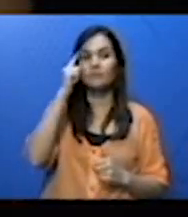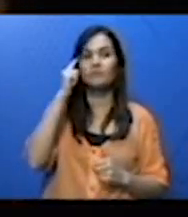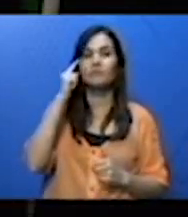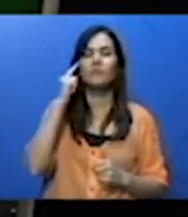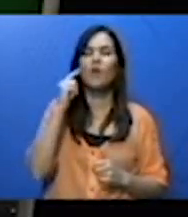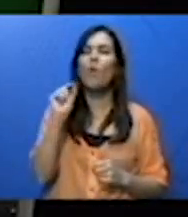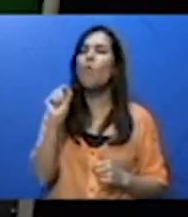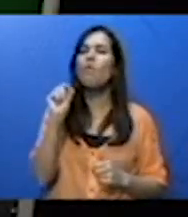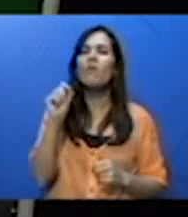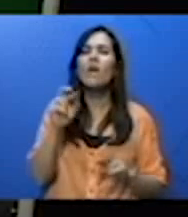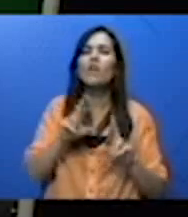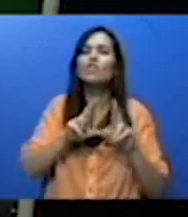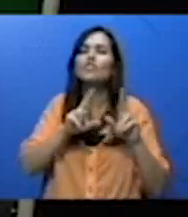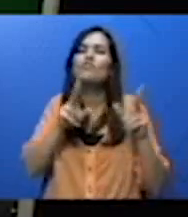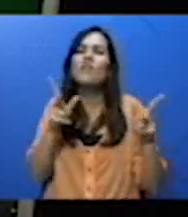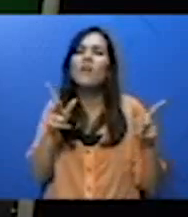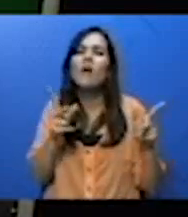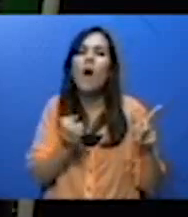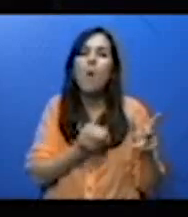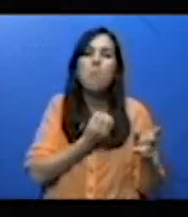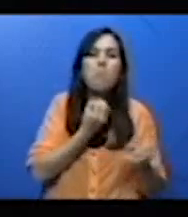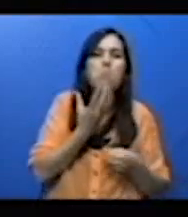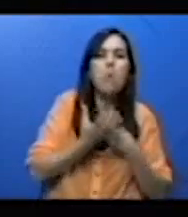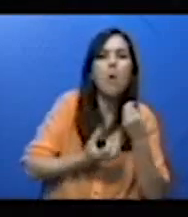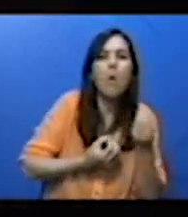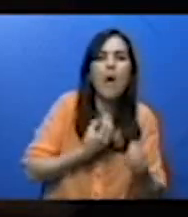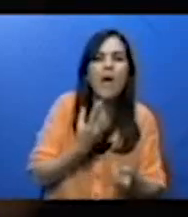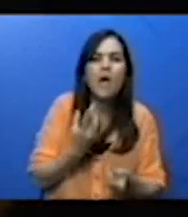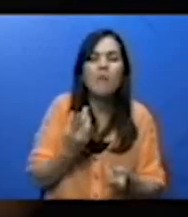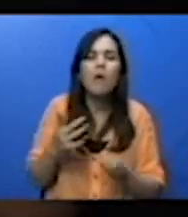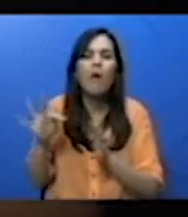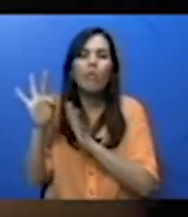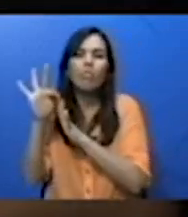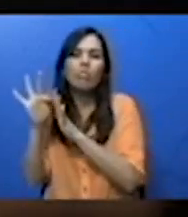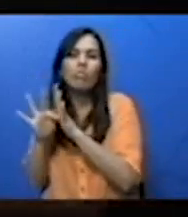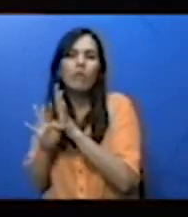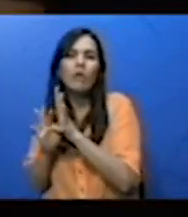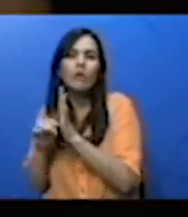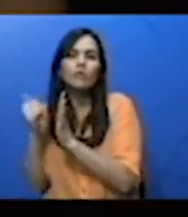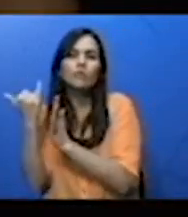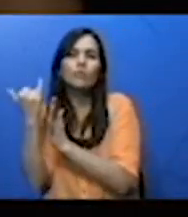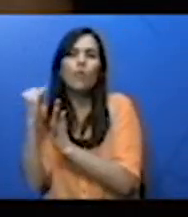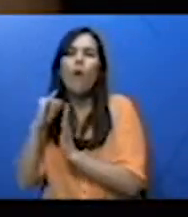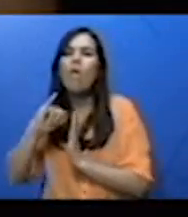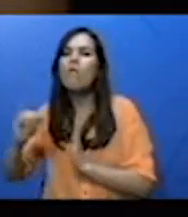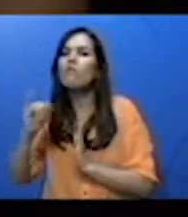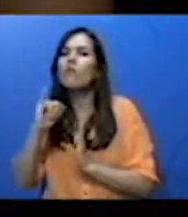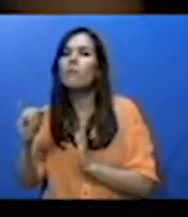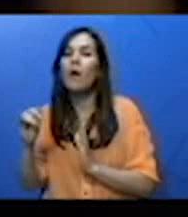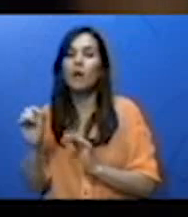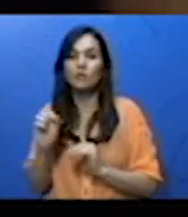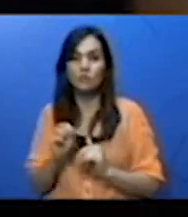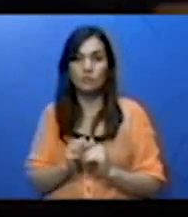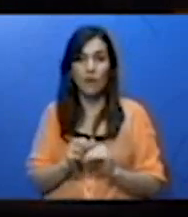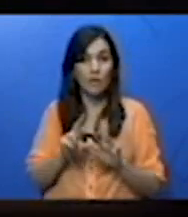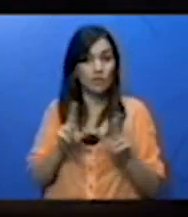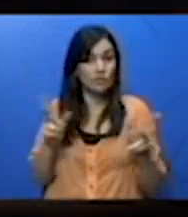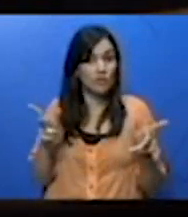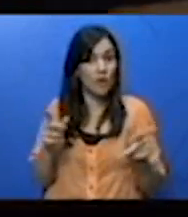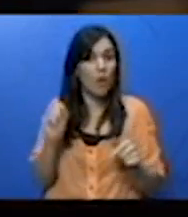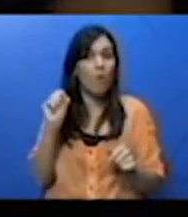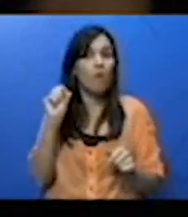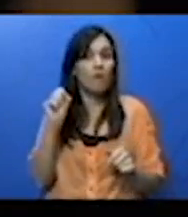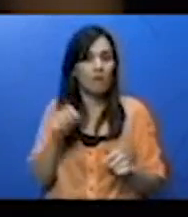Ah, como que se diferencia um poema de um texto informativo, por exemplo, né? Diferencia-se poema o